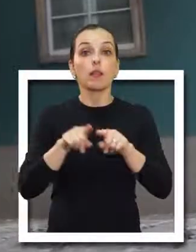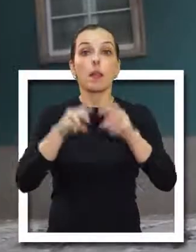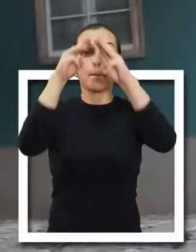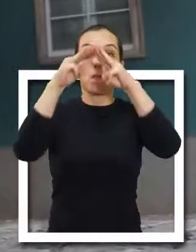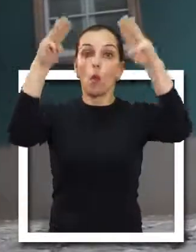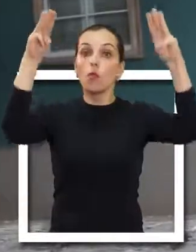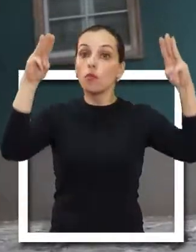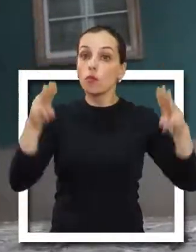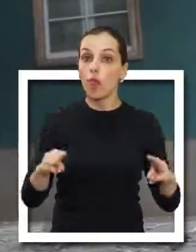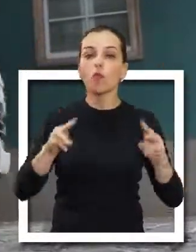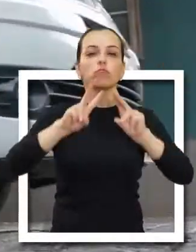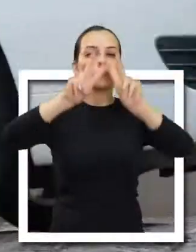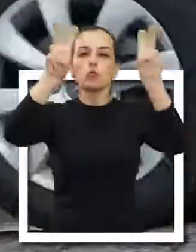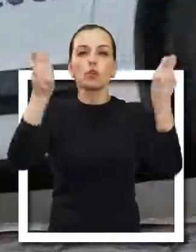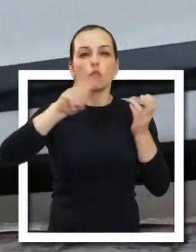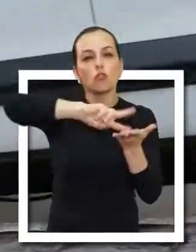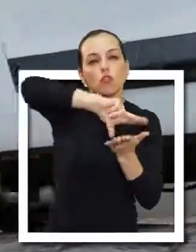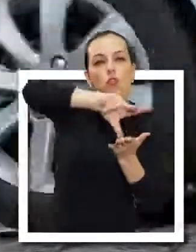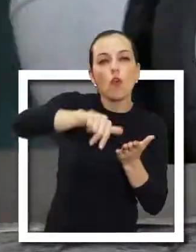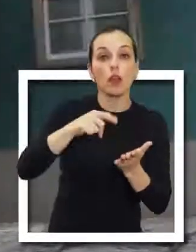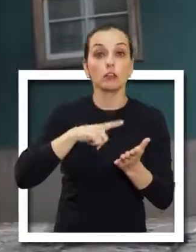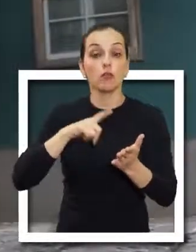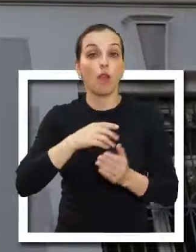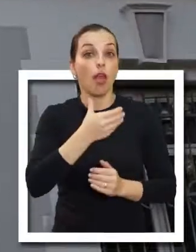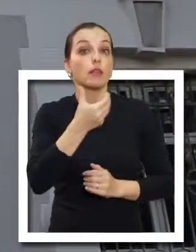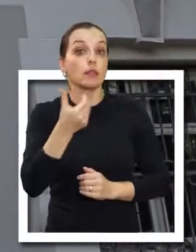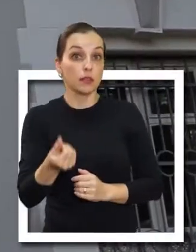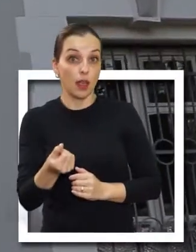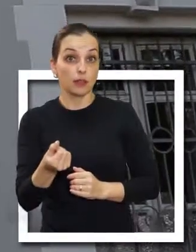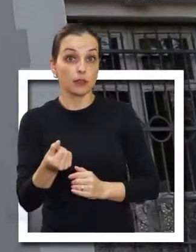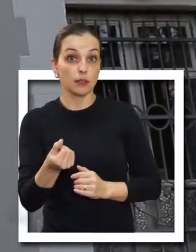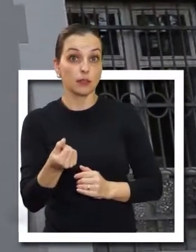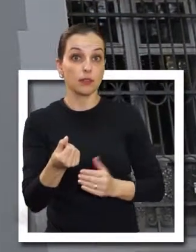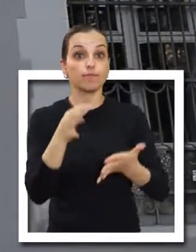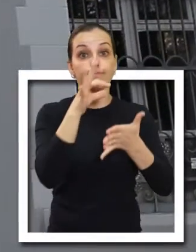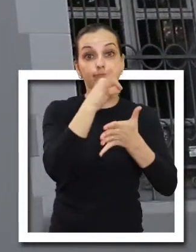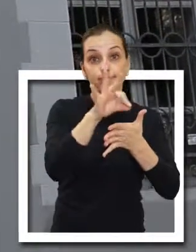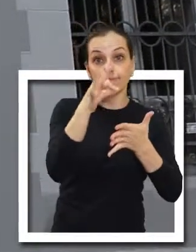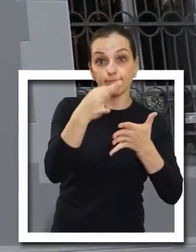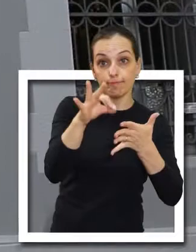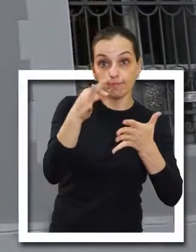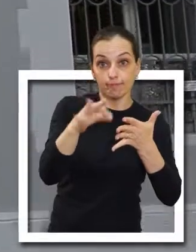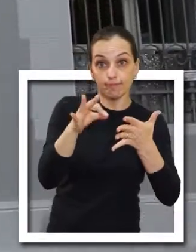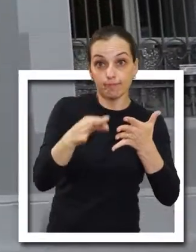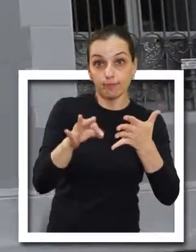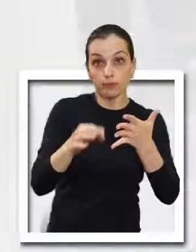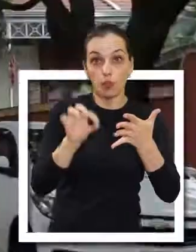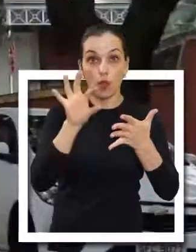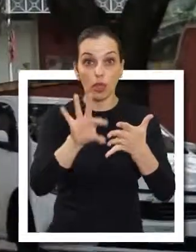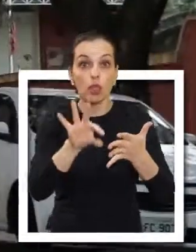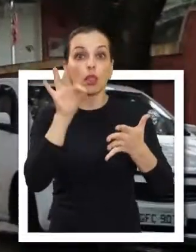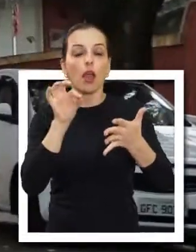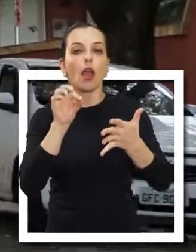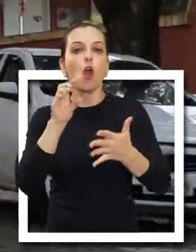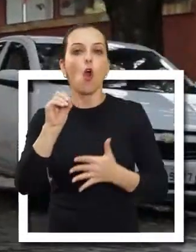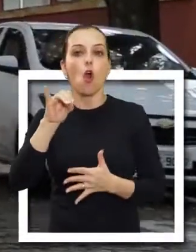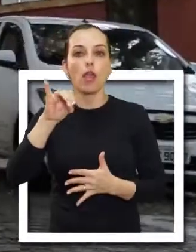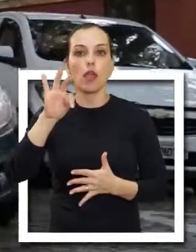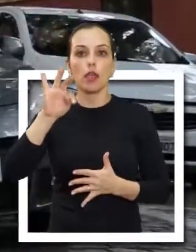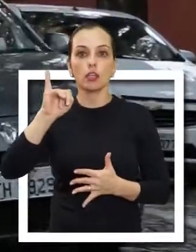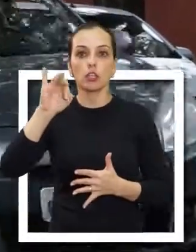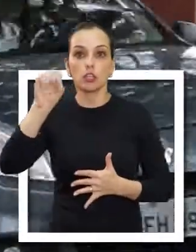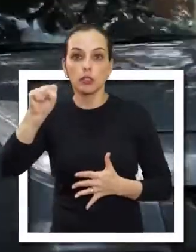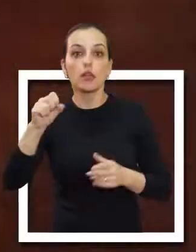A caminhada prossegue rumo aos 6 museus de acervo diversificado. Dentre eles, o Boulevard dos Oitis,